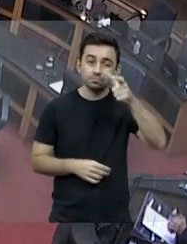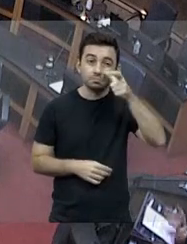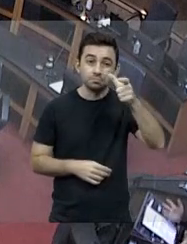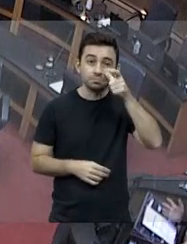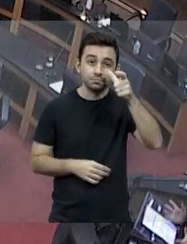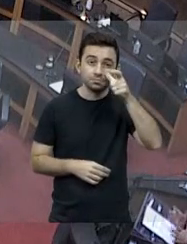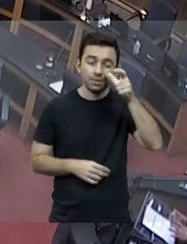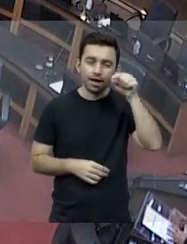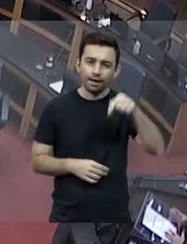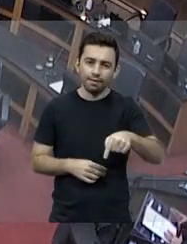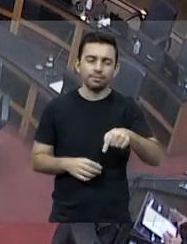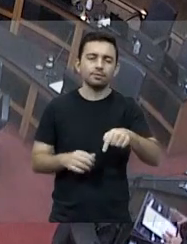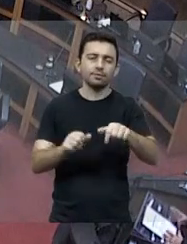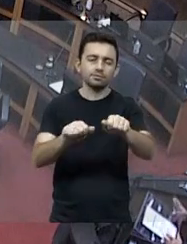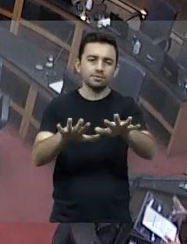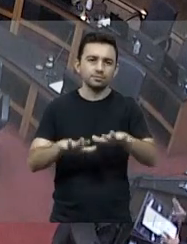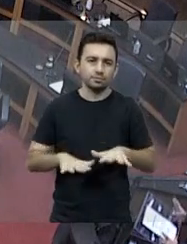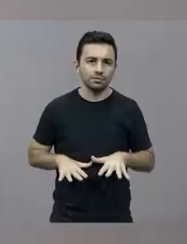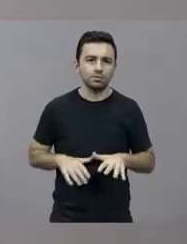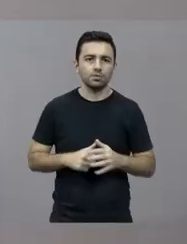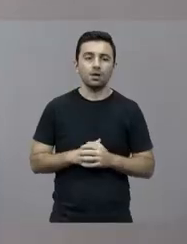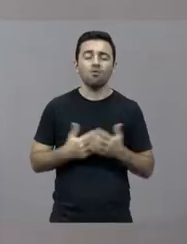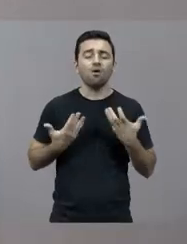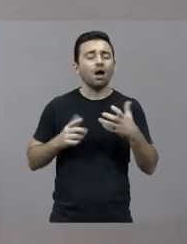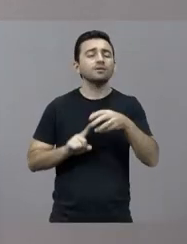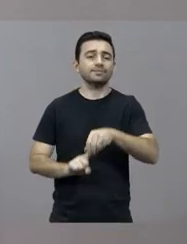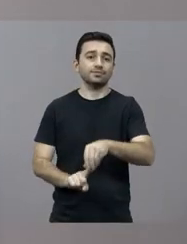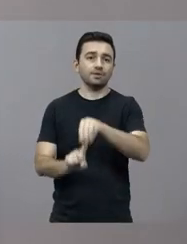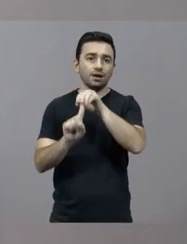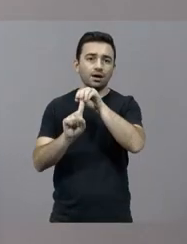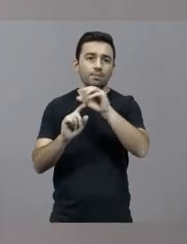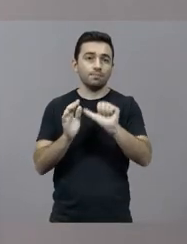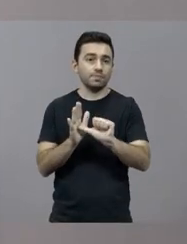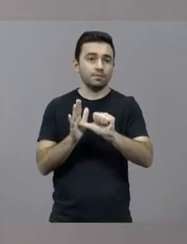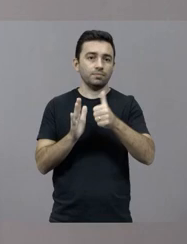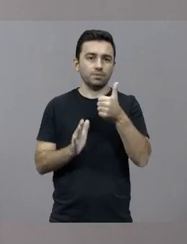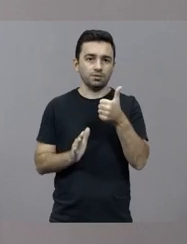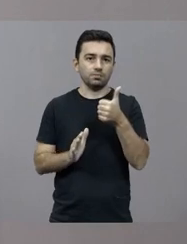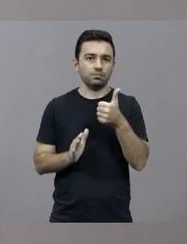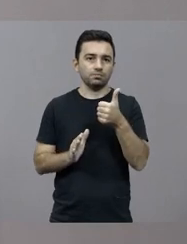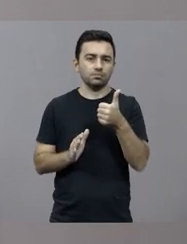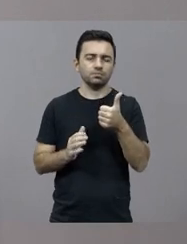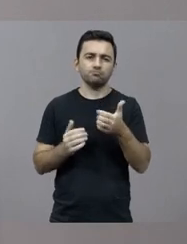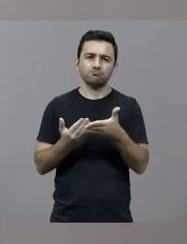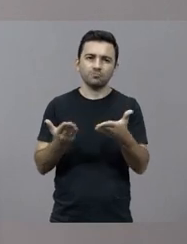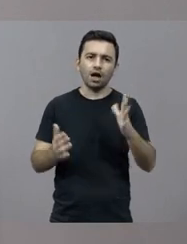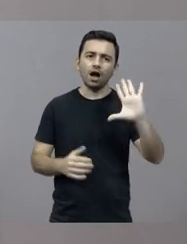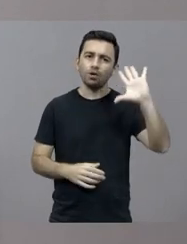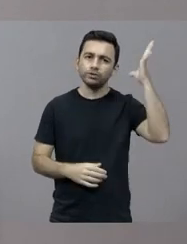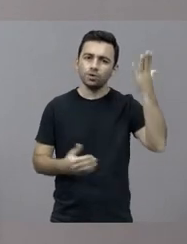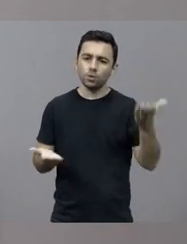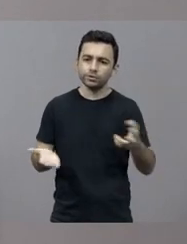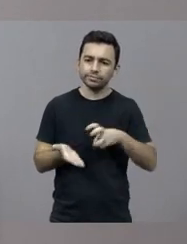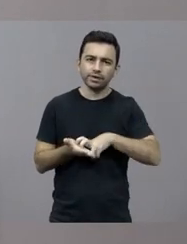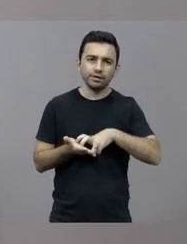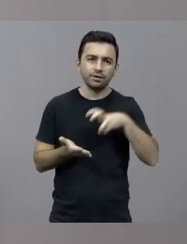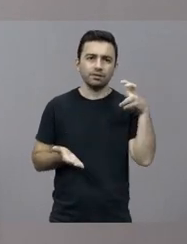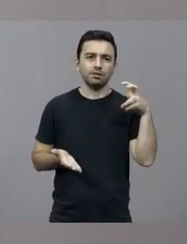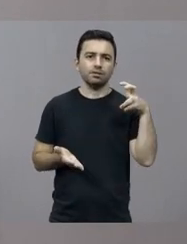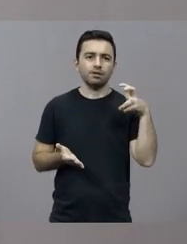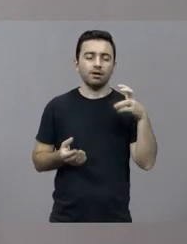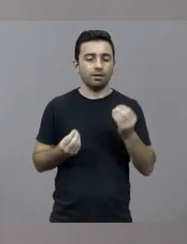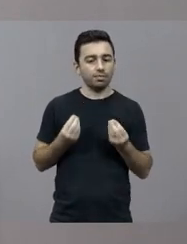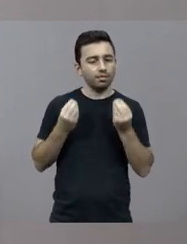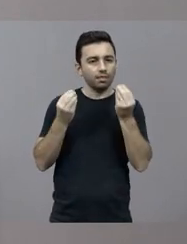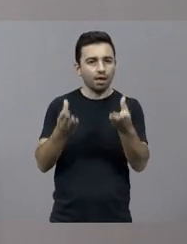esta sessão. Queria destacar, em primeiro lugar, esse ato que aconteceu agora de manhã, da entrega